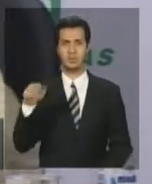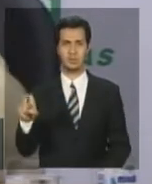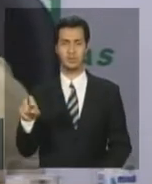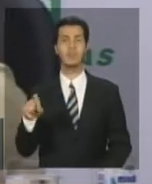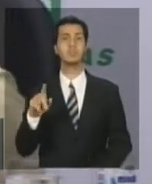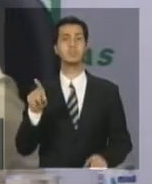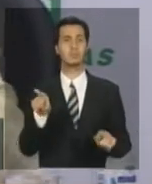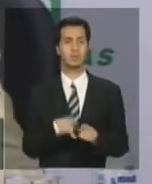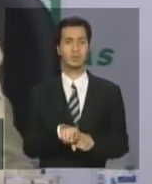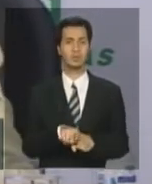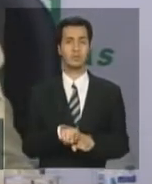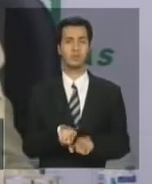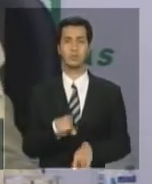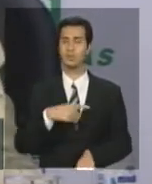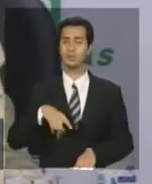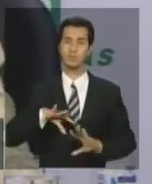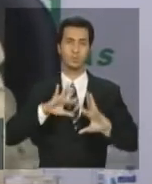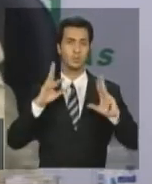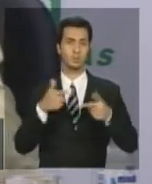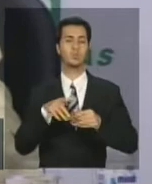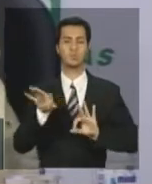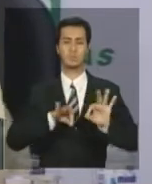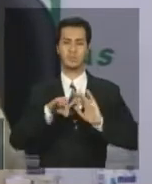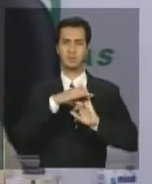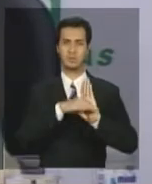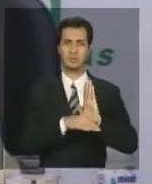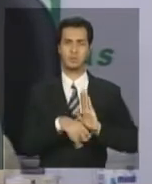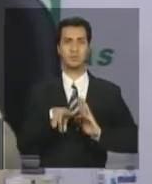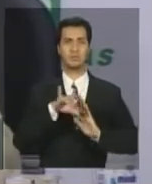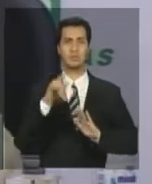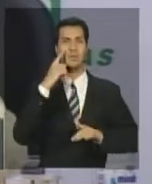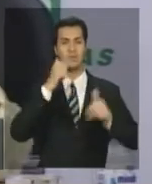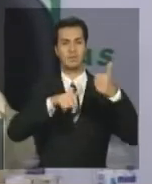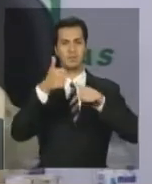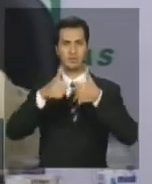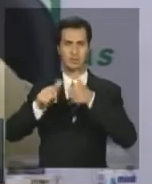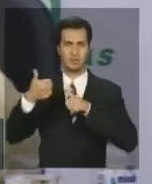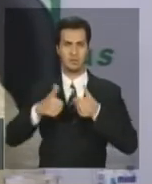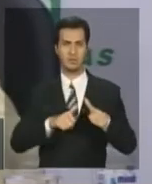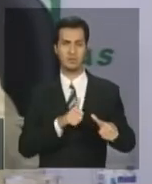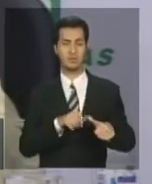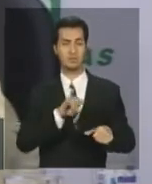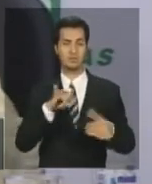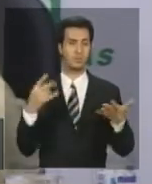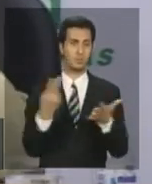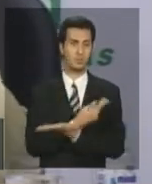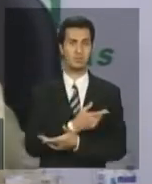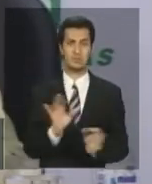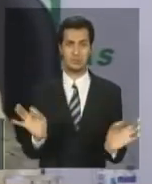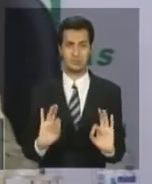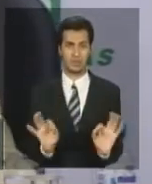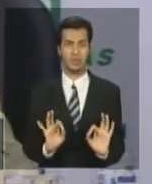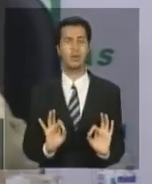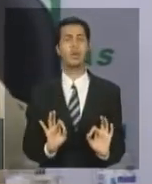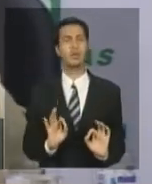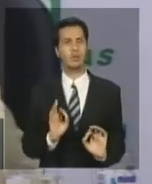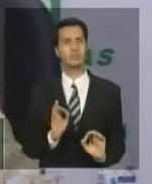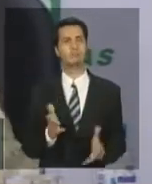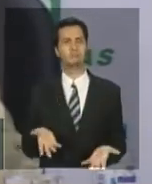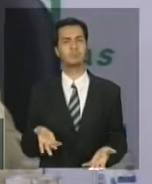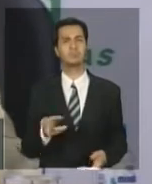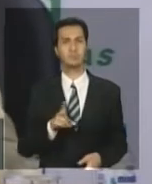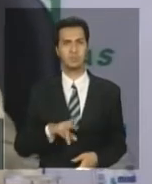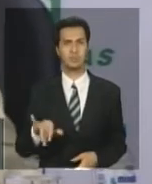2012-2016, e tudo que foi planejado vai ser avaliado, e tudo que não aconteceu, aí sim